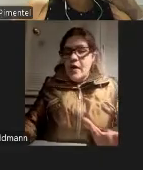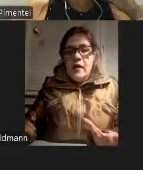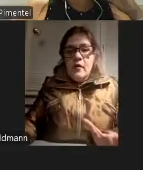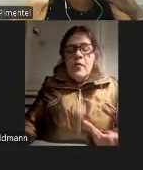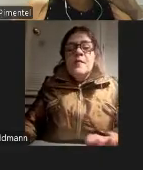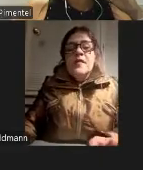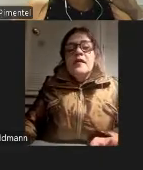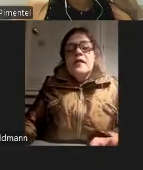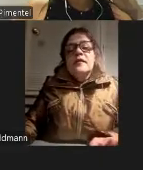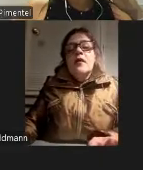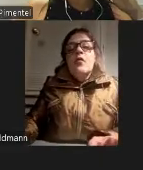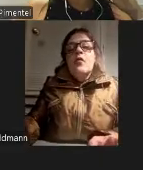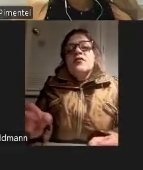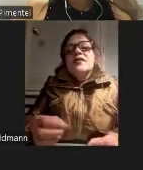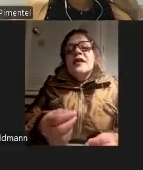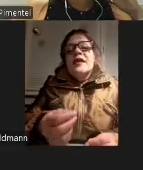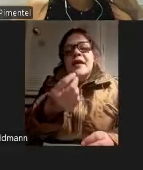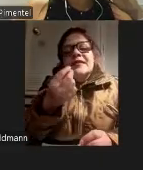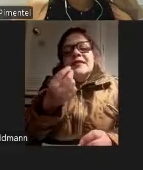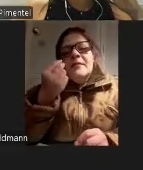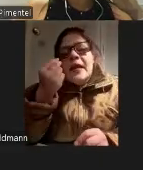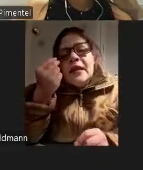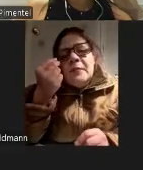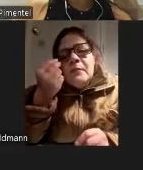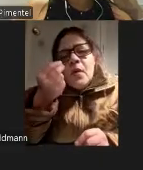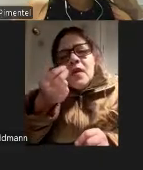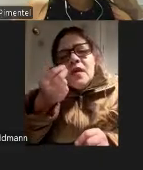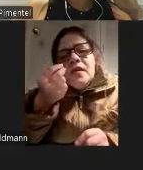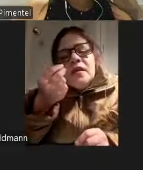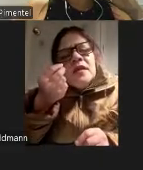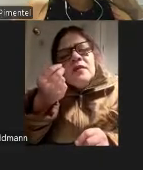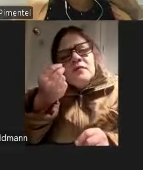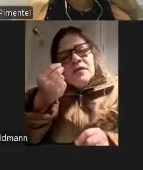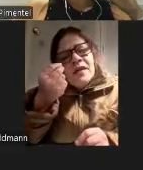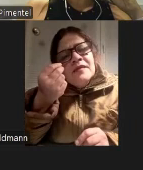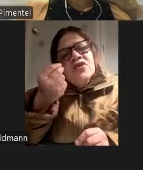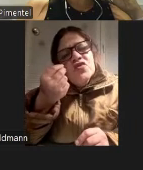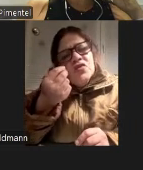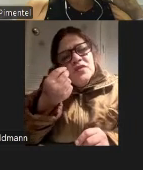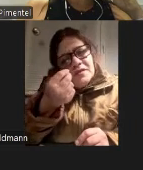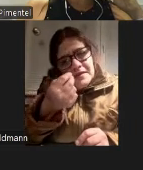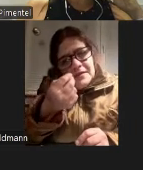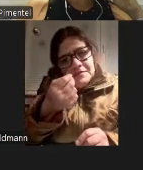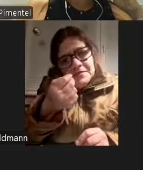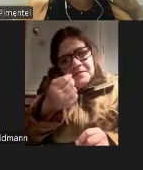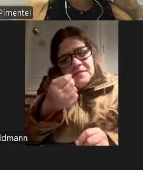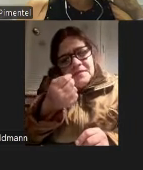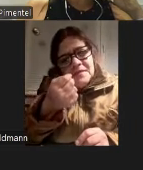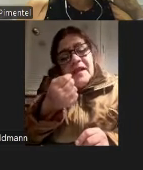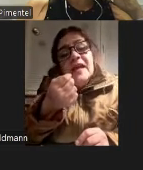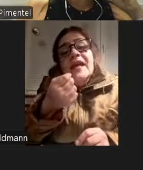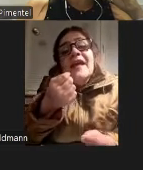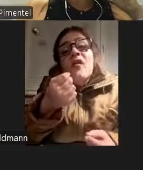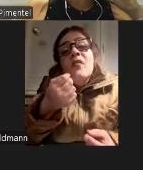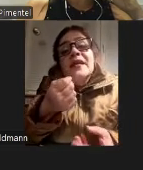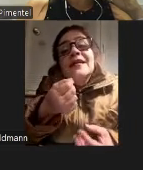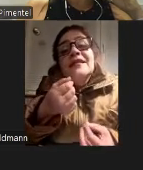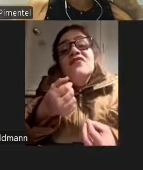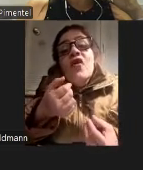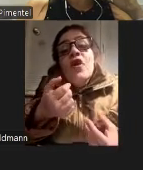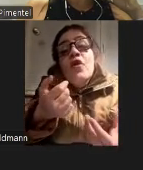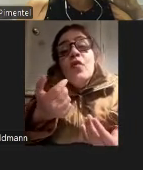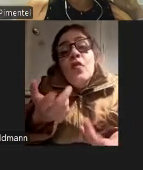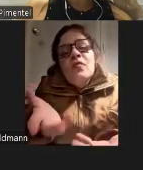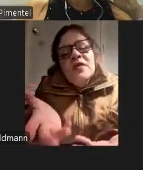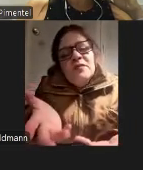não morreu? Então, quando o cérebro recebe aquele pouquinho que ele deixou de ter, ele aumenta